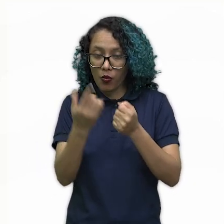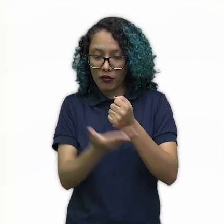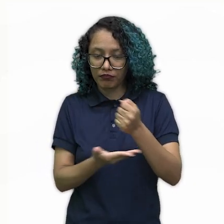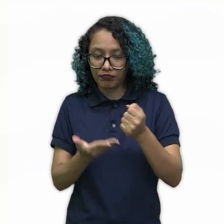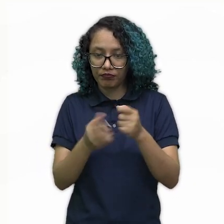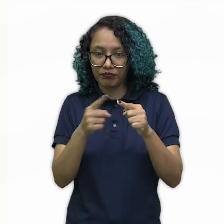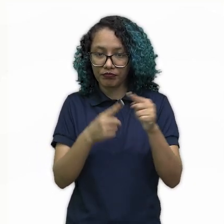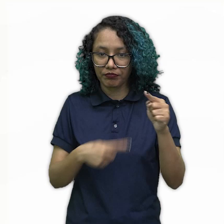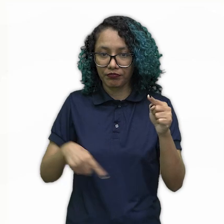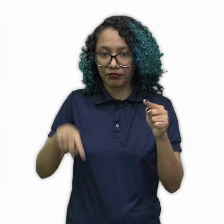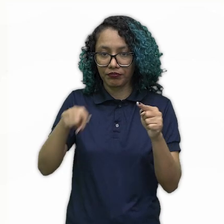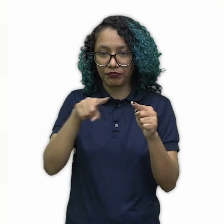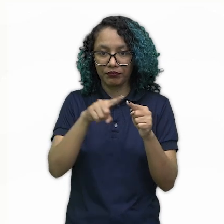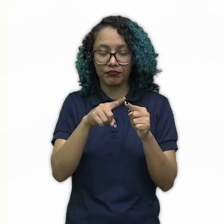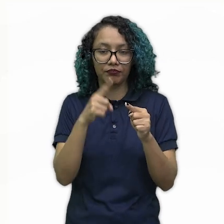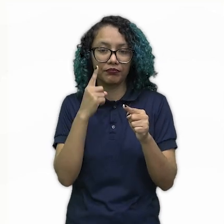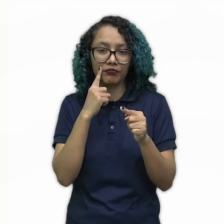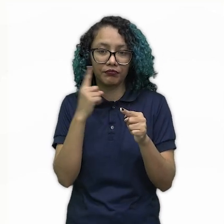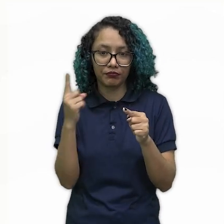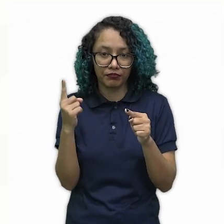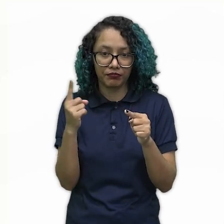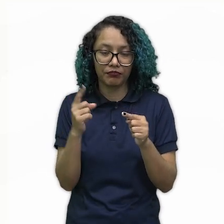circular, aqui a nossa base, né?